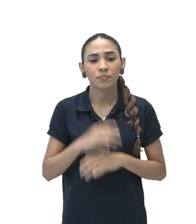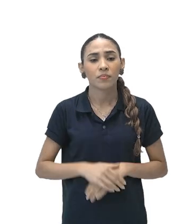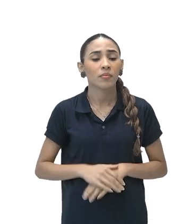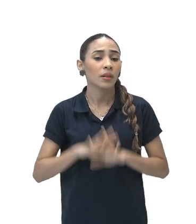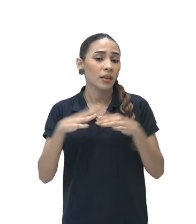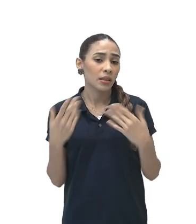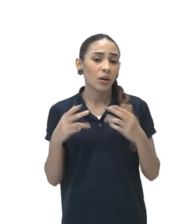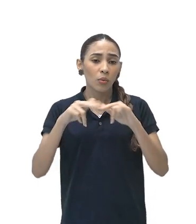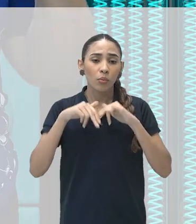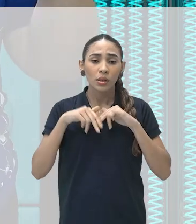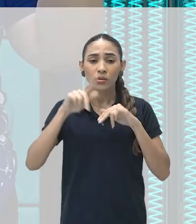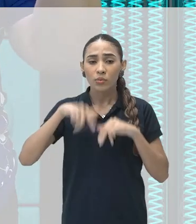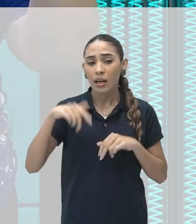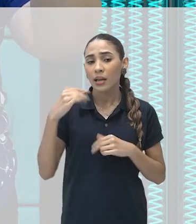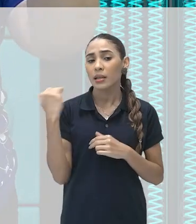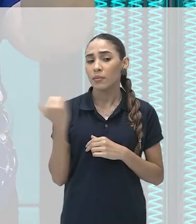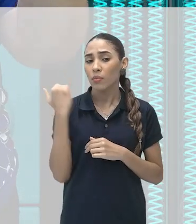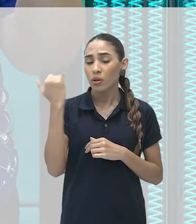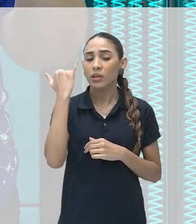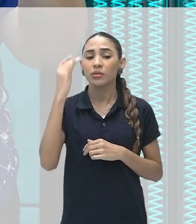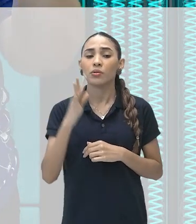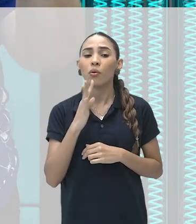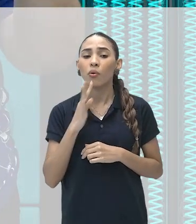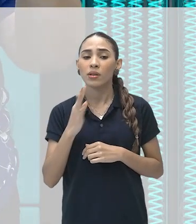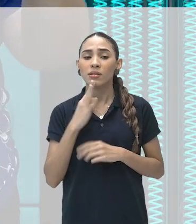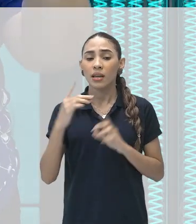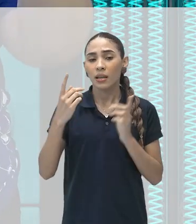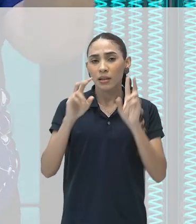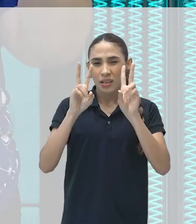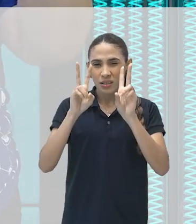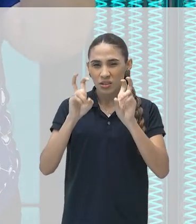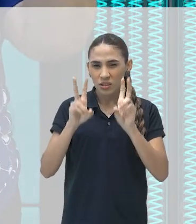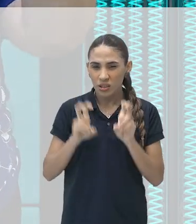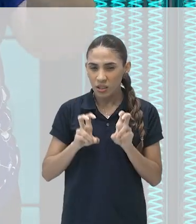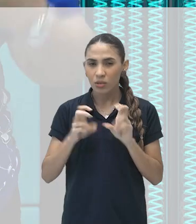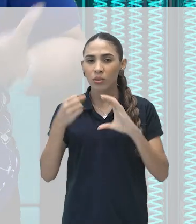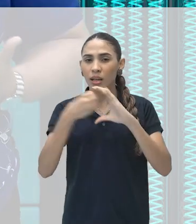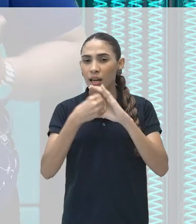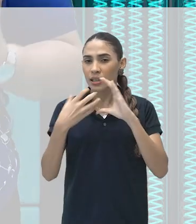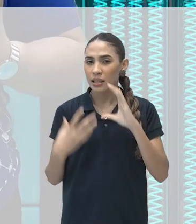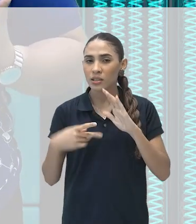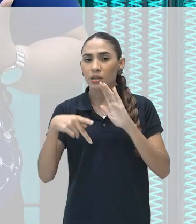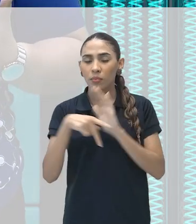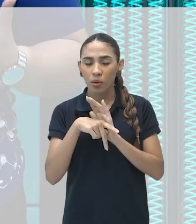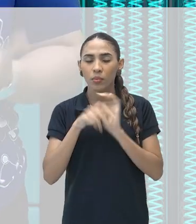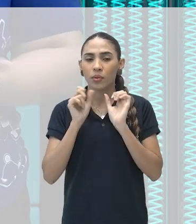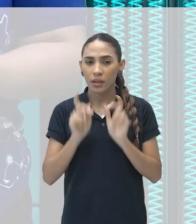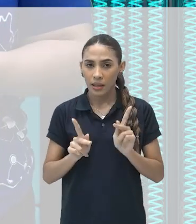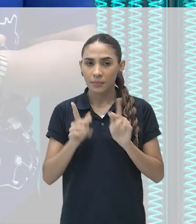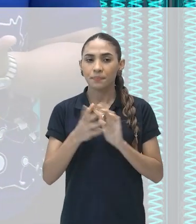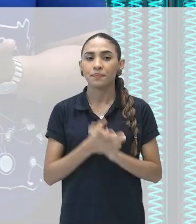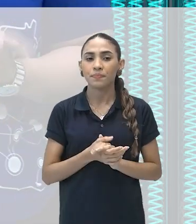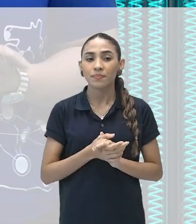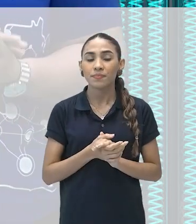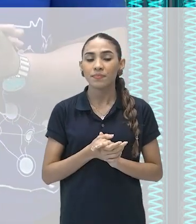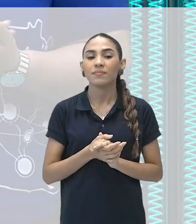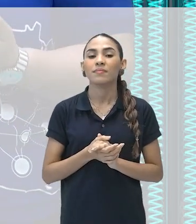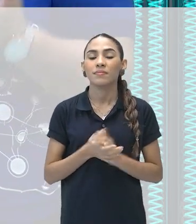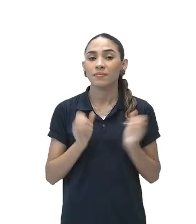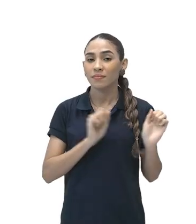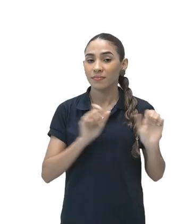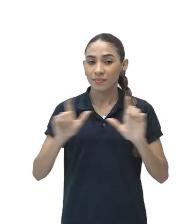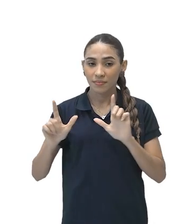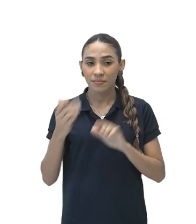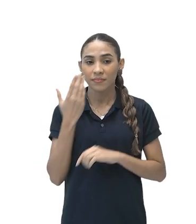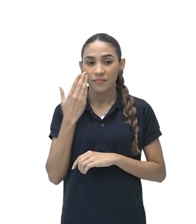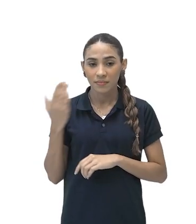Então, por isso que é importante reconhecer esses títulos, essas características, na verdade, tá bom? Agora sim, vamos